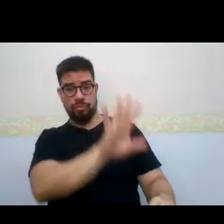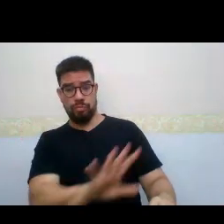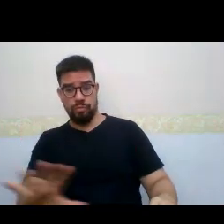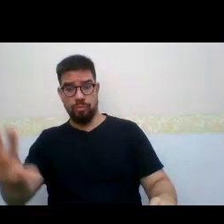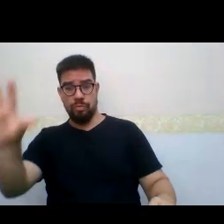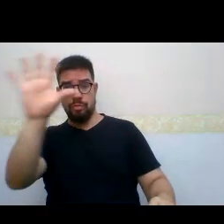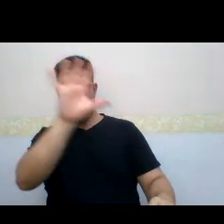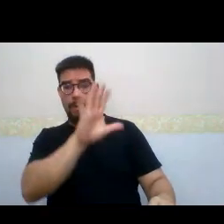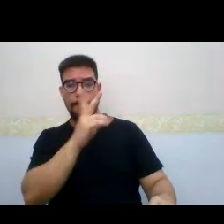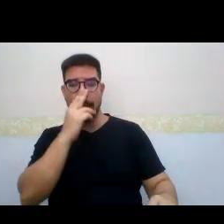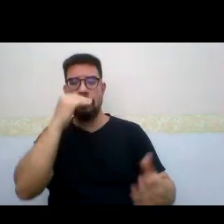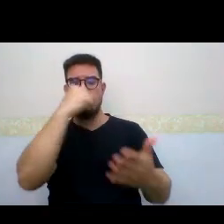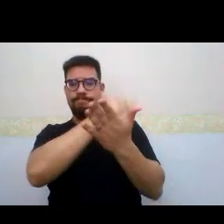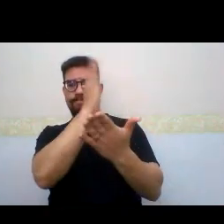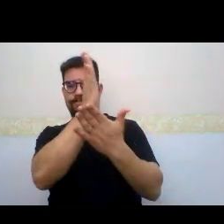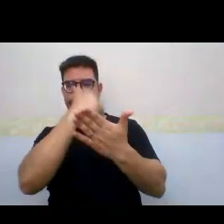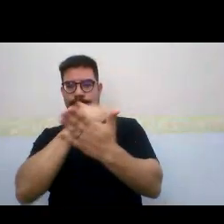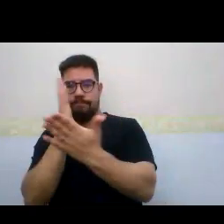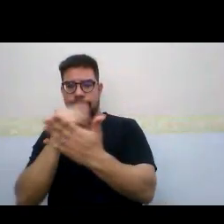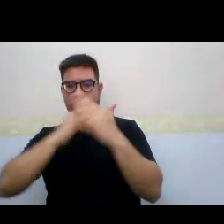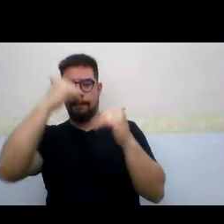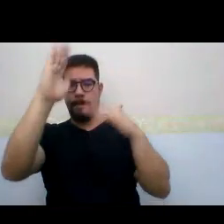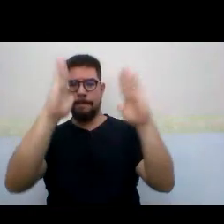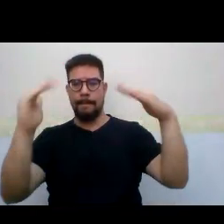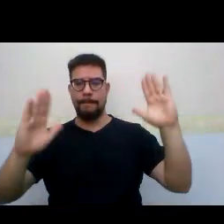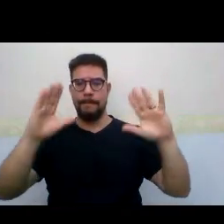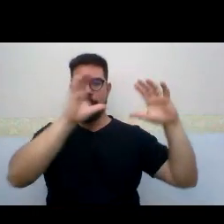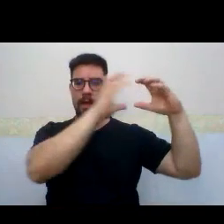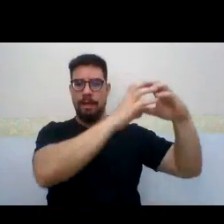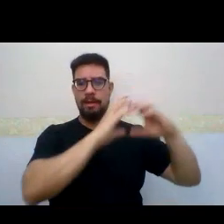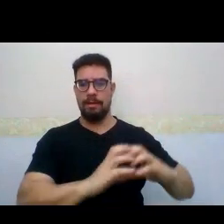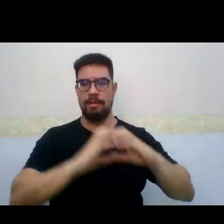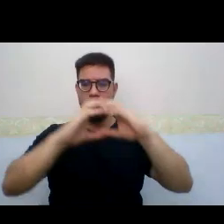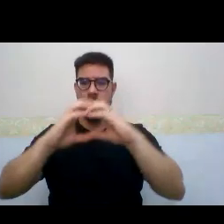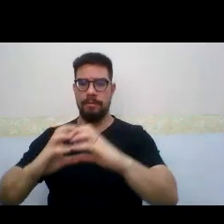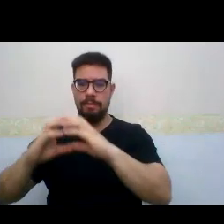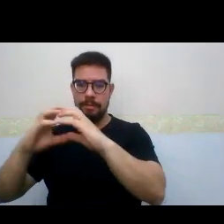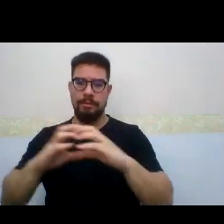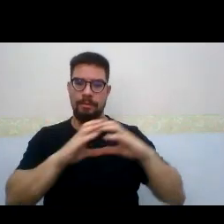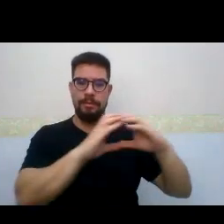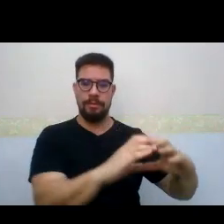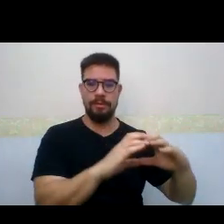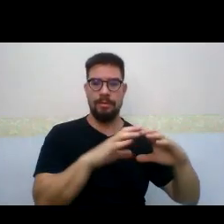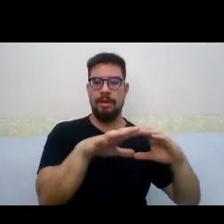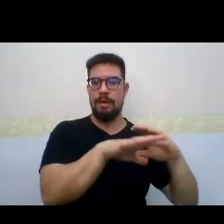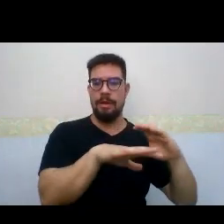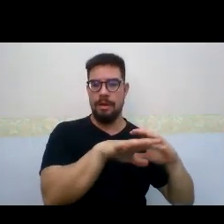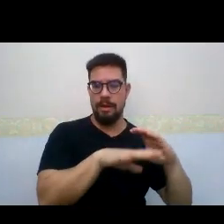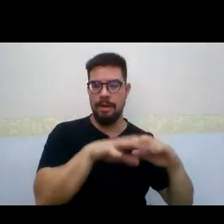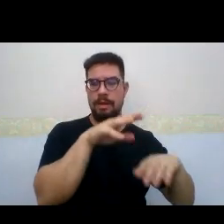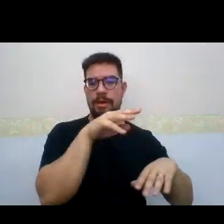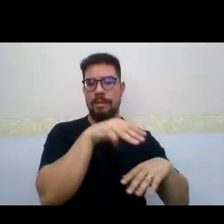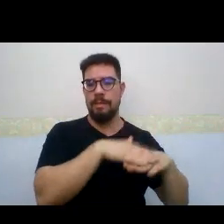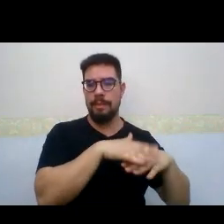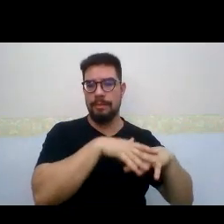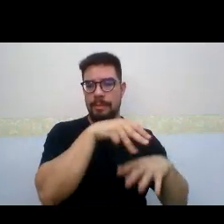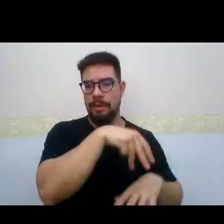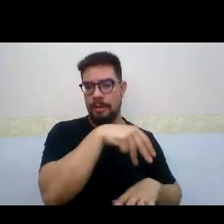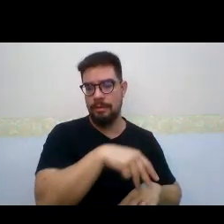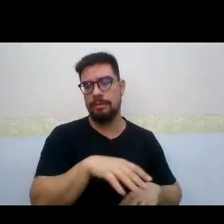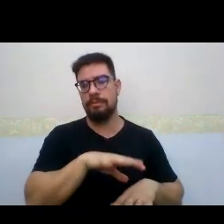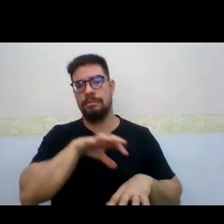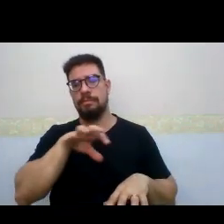escolas repartiram o conhecimento em áreas: área de matemática, área de ciências, área